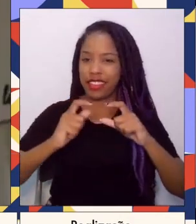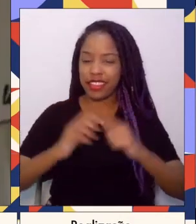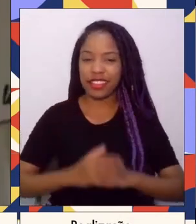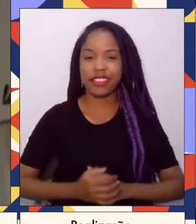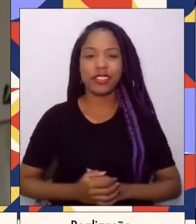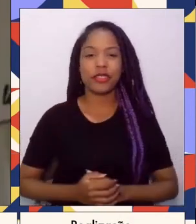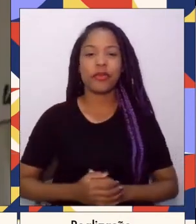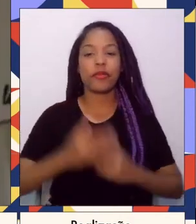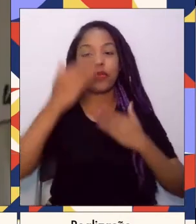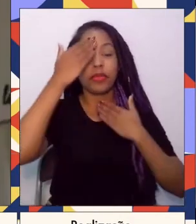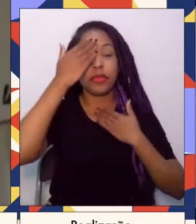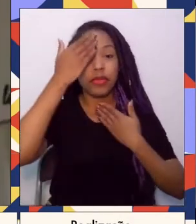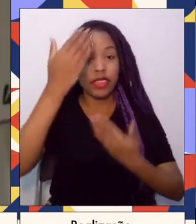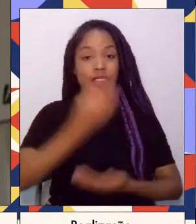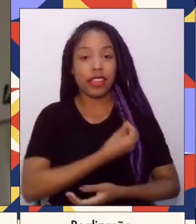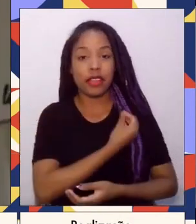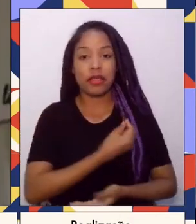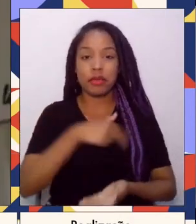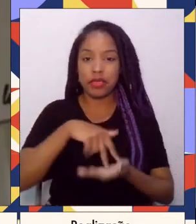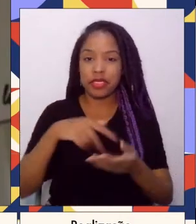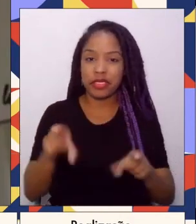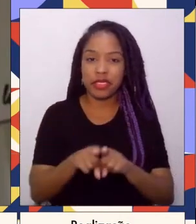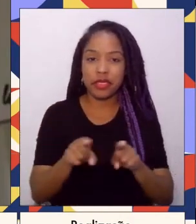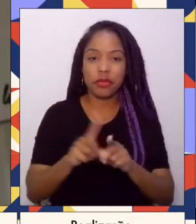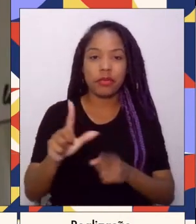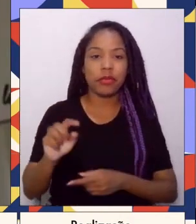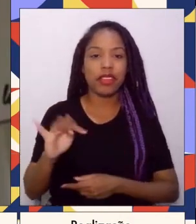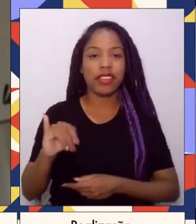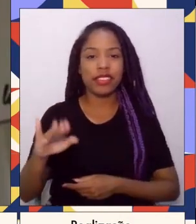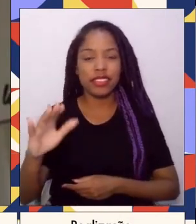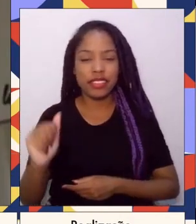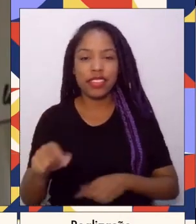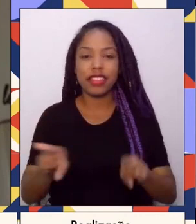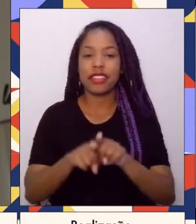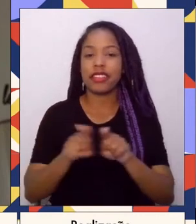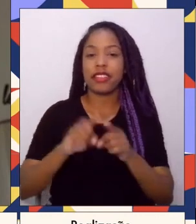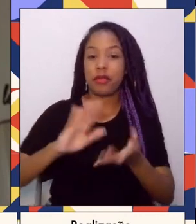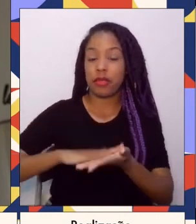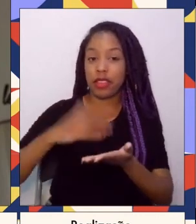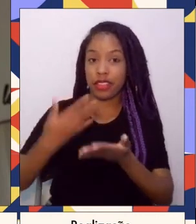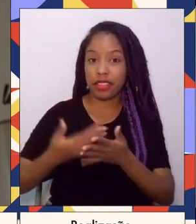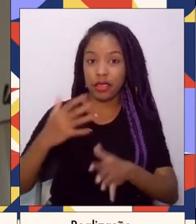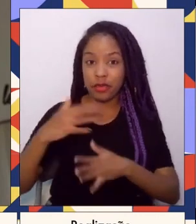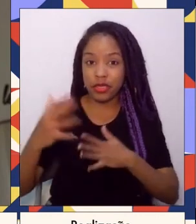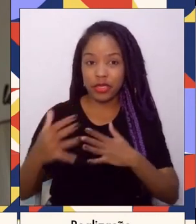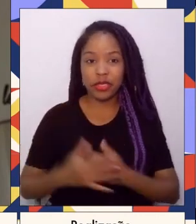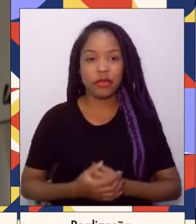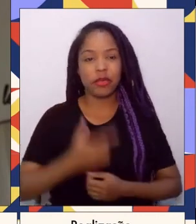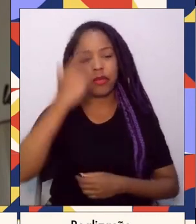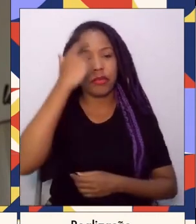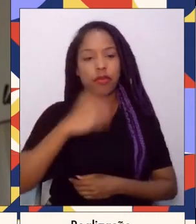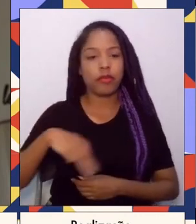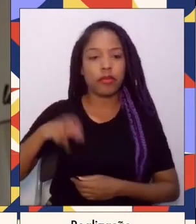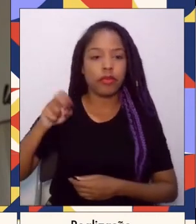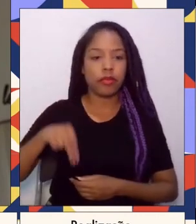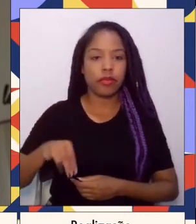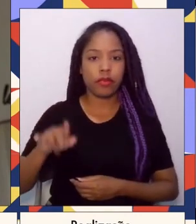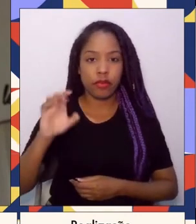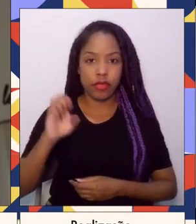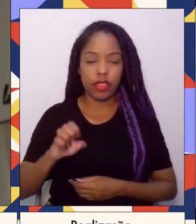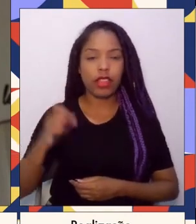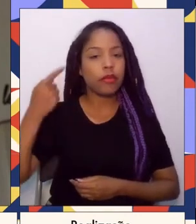pela presença também da Letícia da nossa intérprete meu nome é Mônica dos Anjos vou fazer uma breve autodescrição